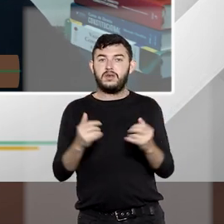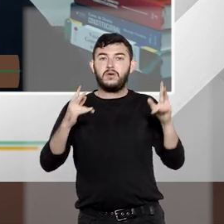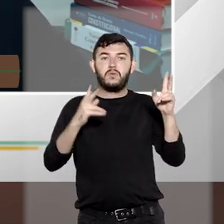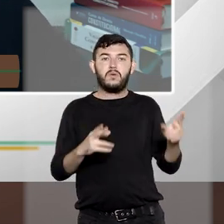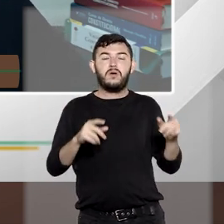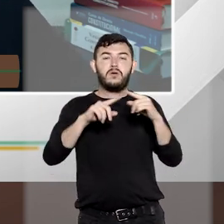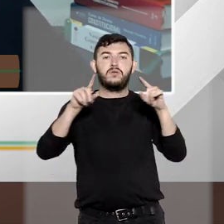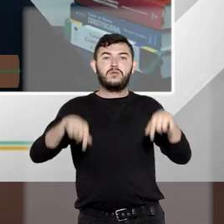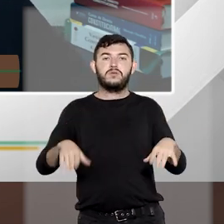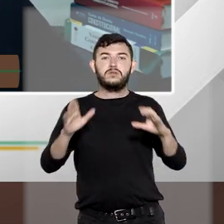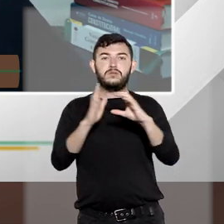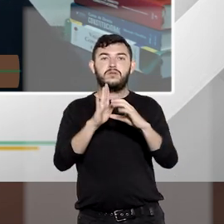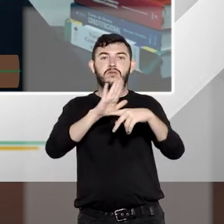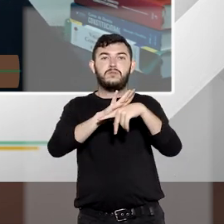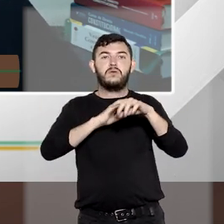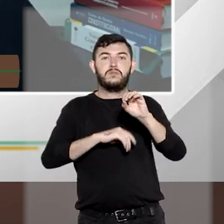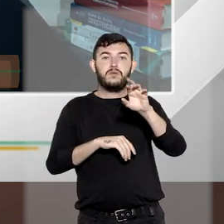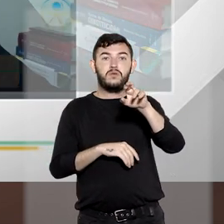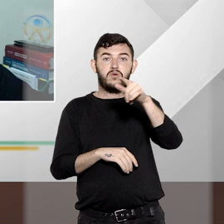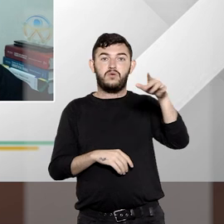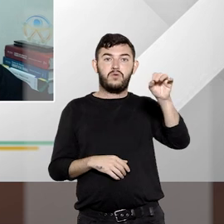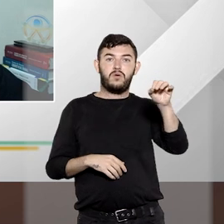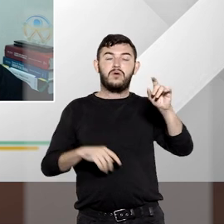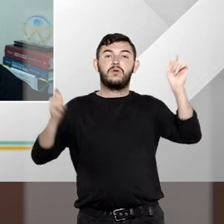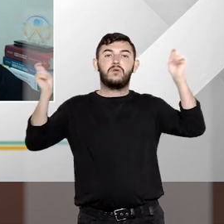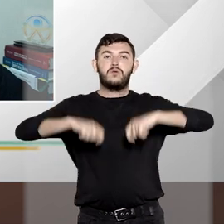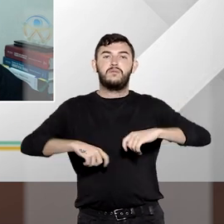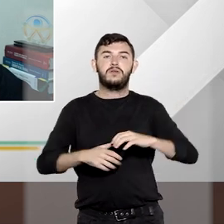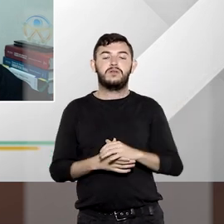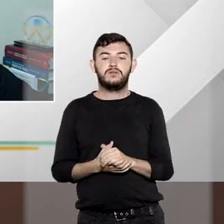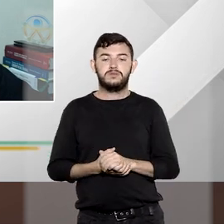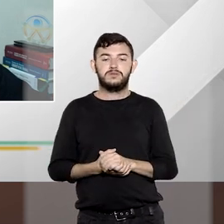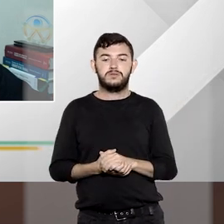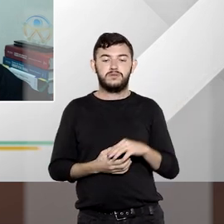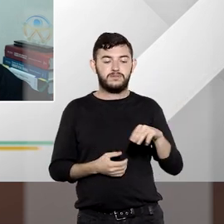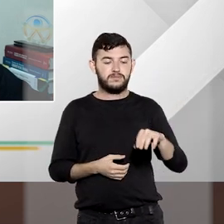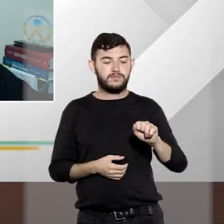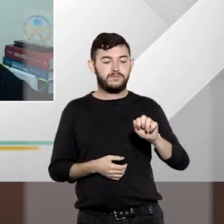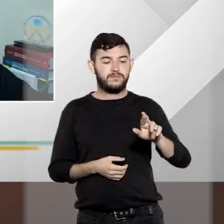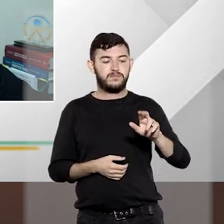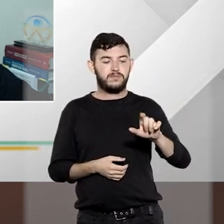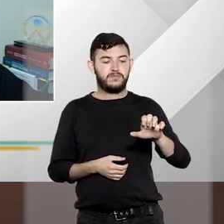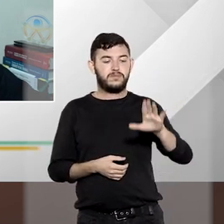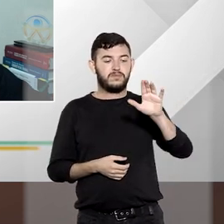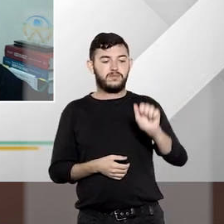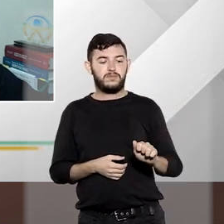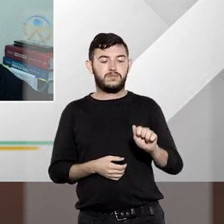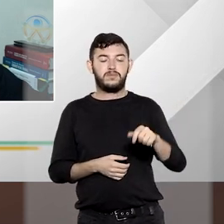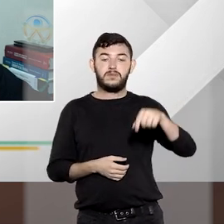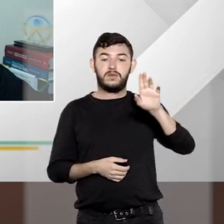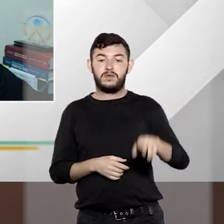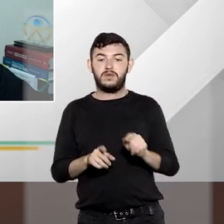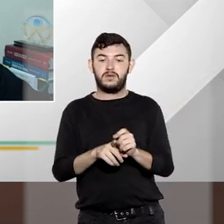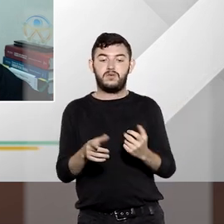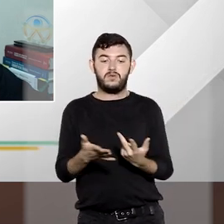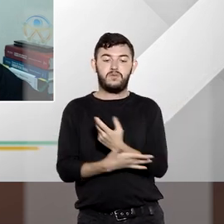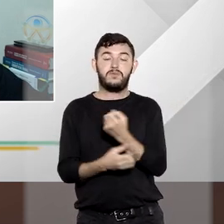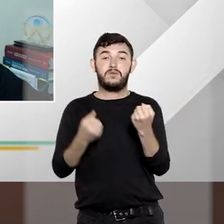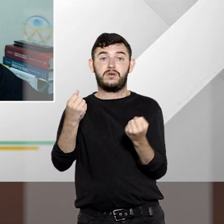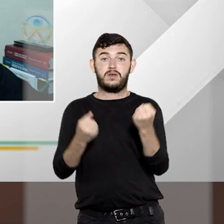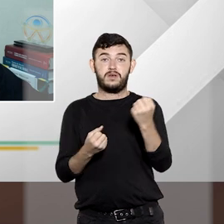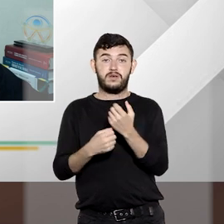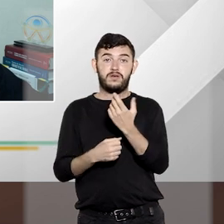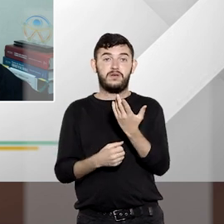público ali no órgão competente. Marcela, e quem compra um carro, né, um veículo nas condições de pessoa